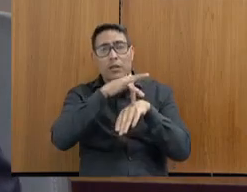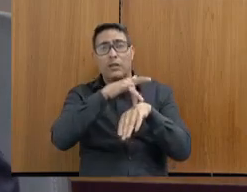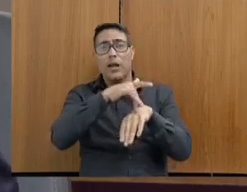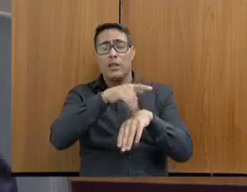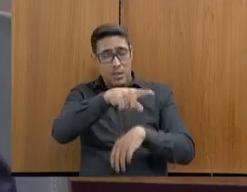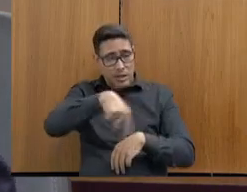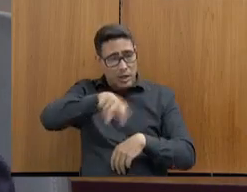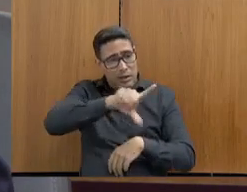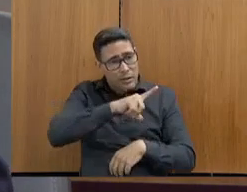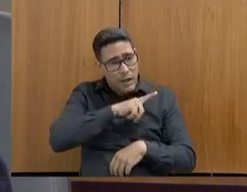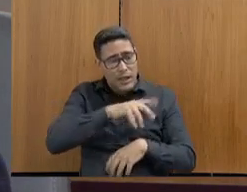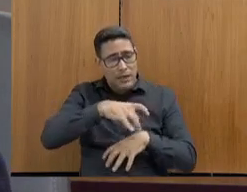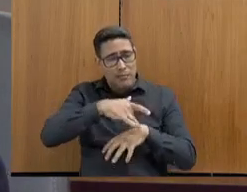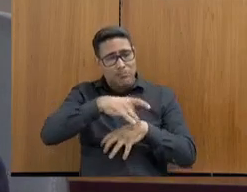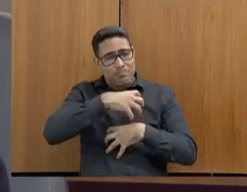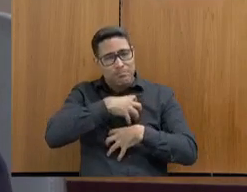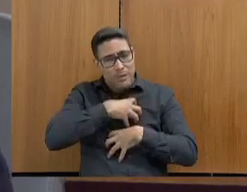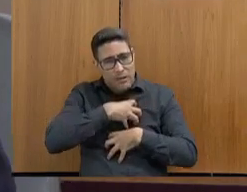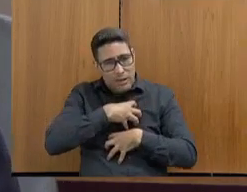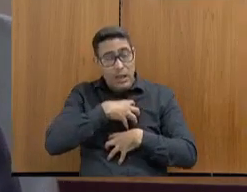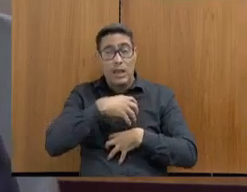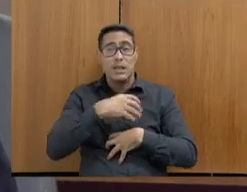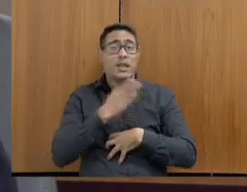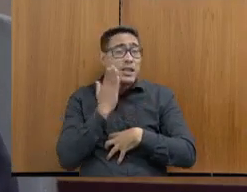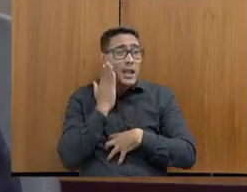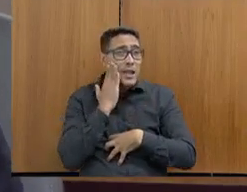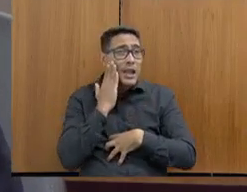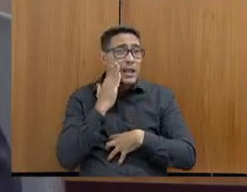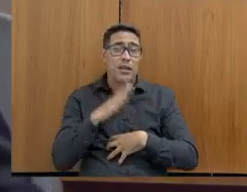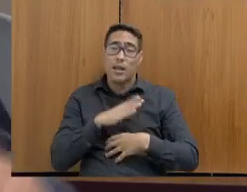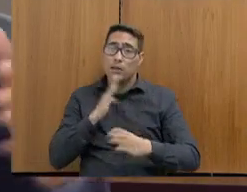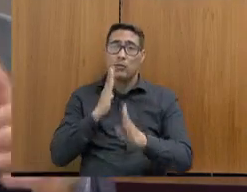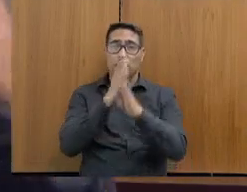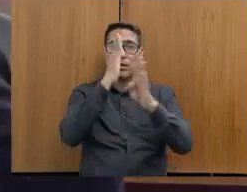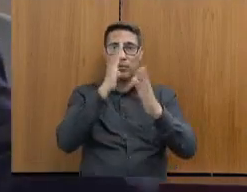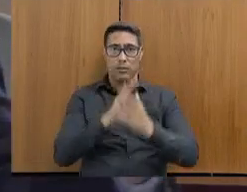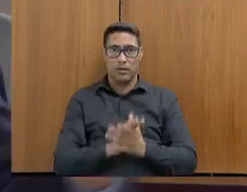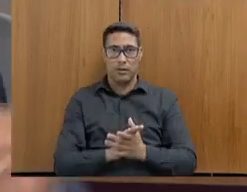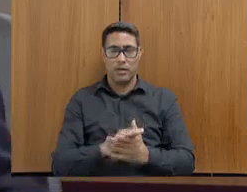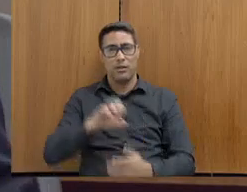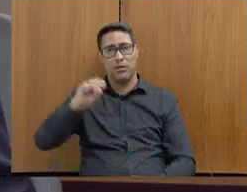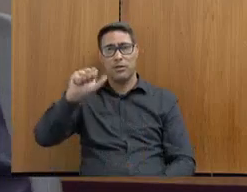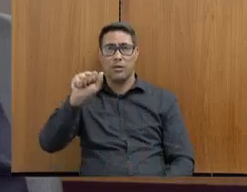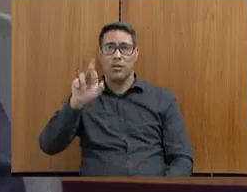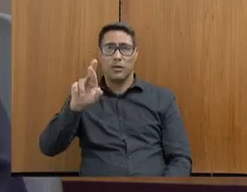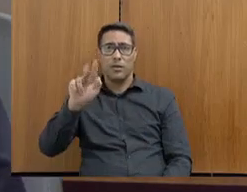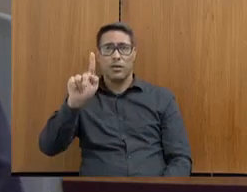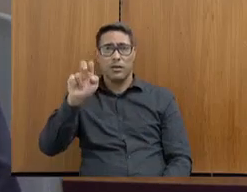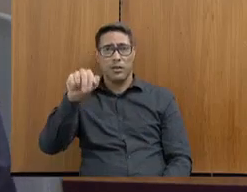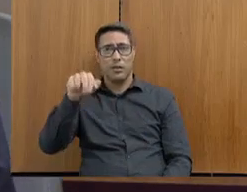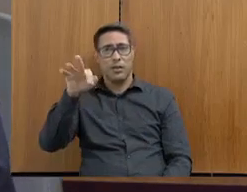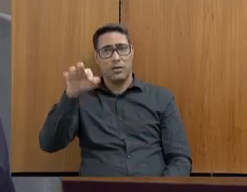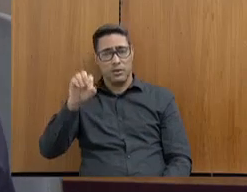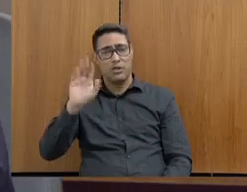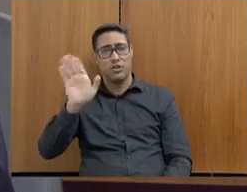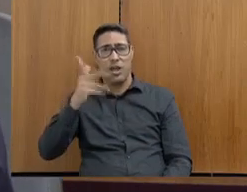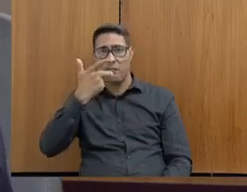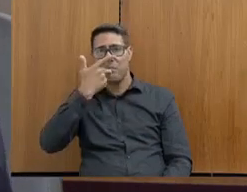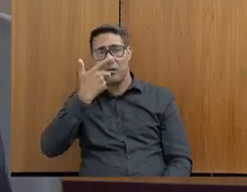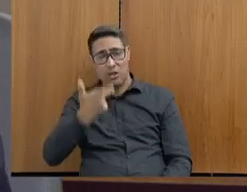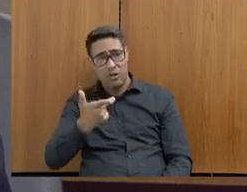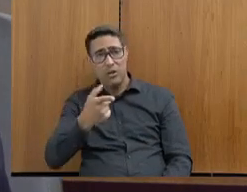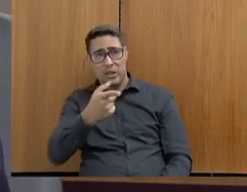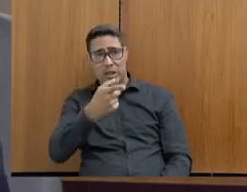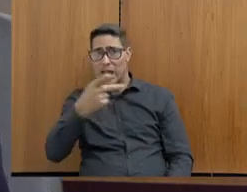sensibilidade da gente entender o que tá acontecendo sargento já relatou caso aí que chocou